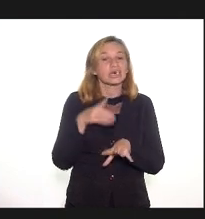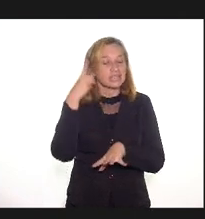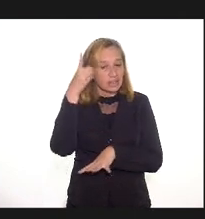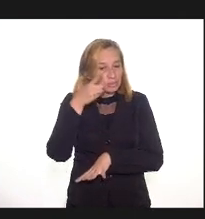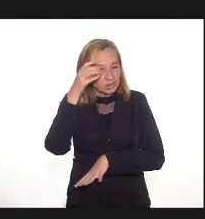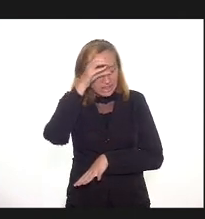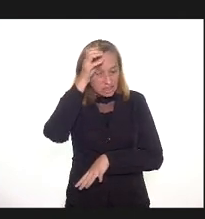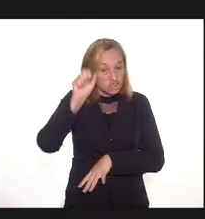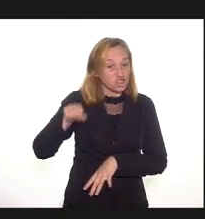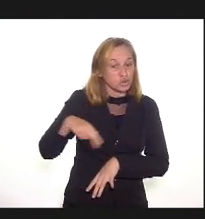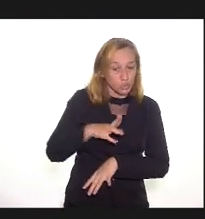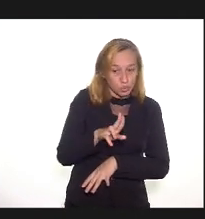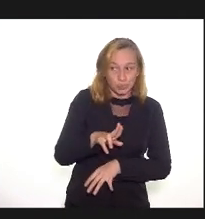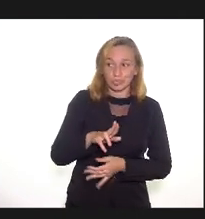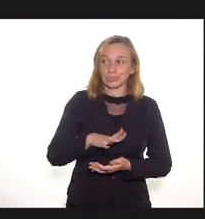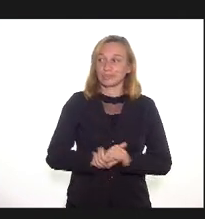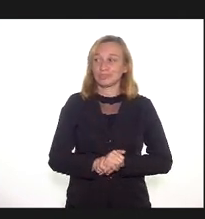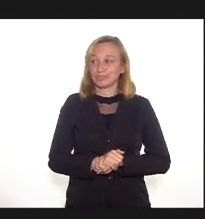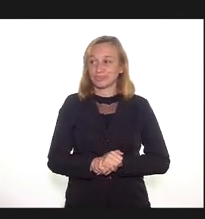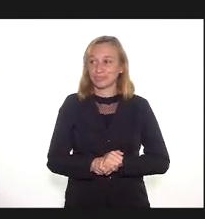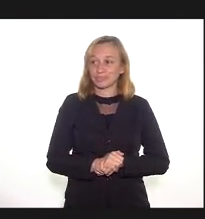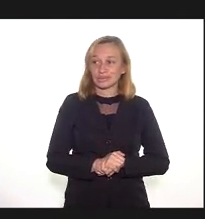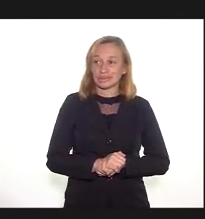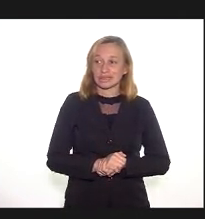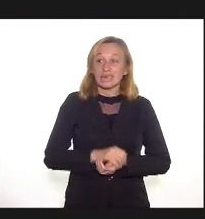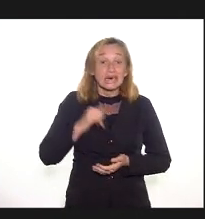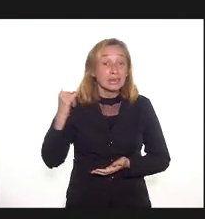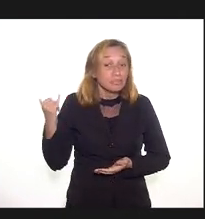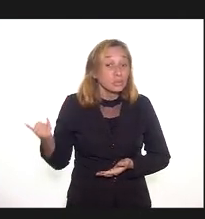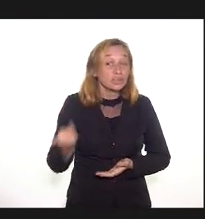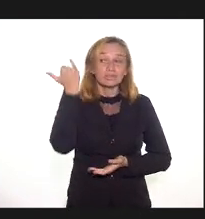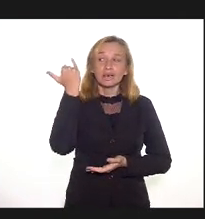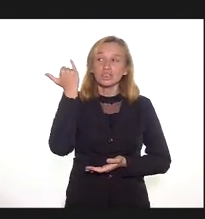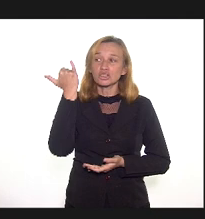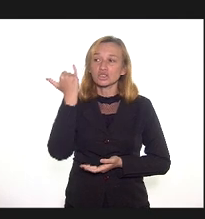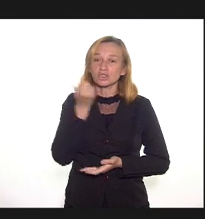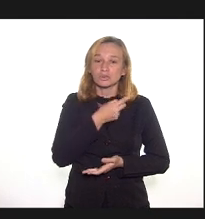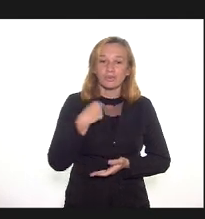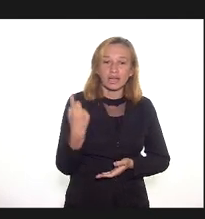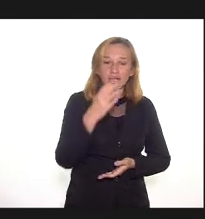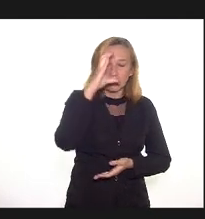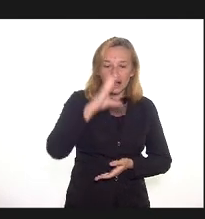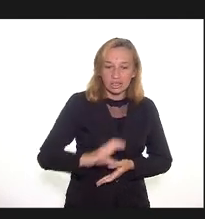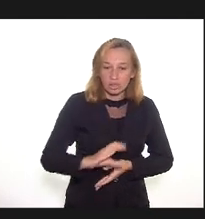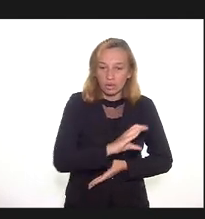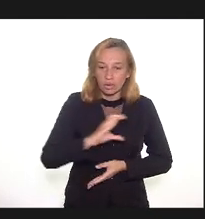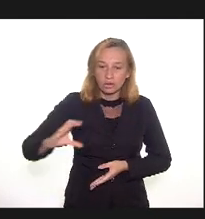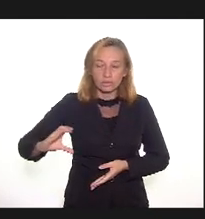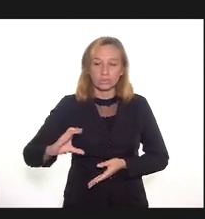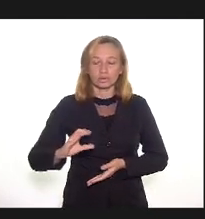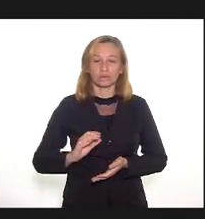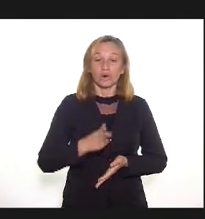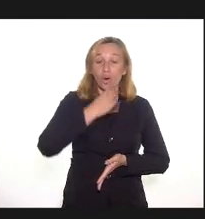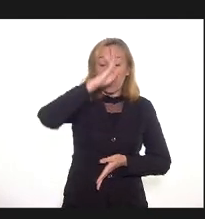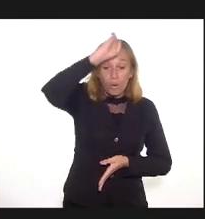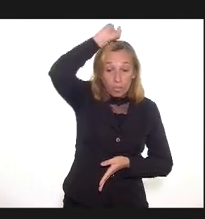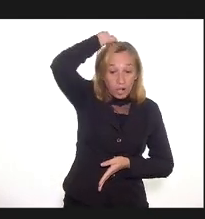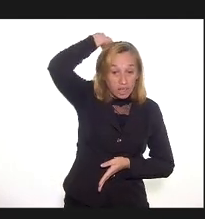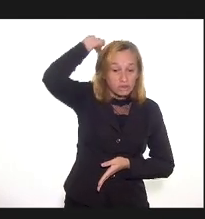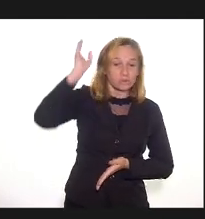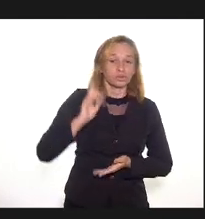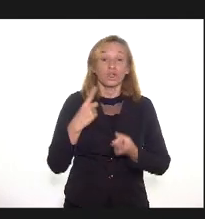Tia Ju é um dia importante para os católicos apostólicos romanos